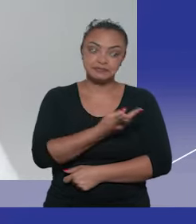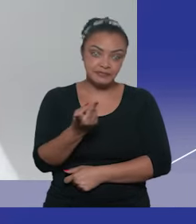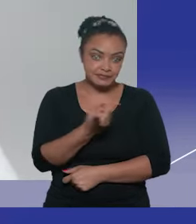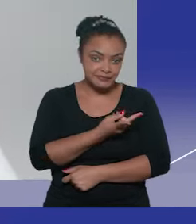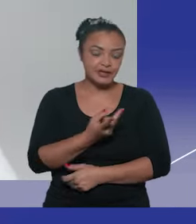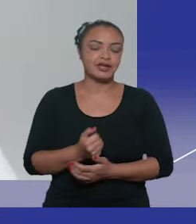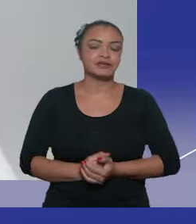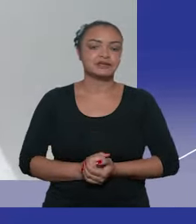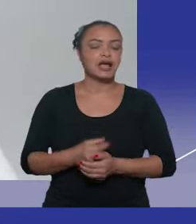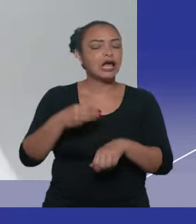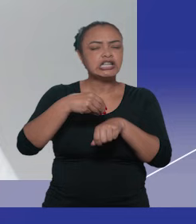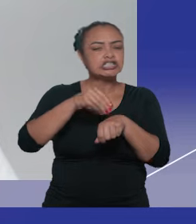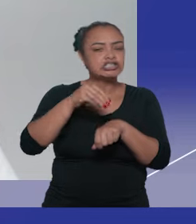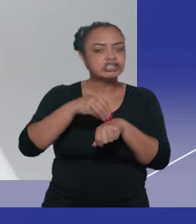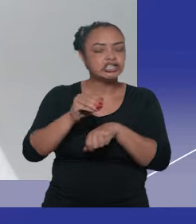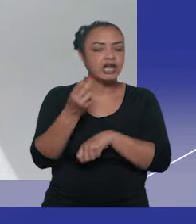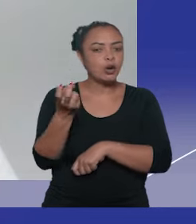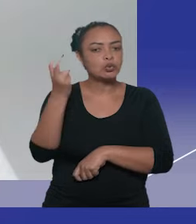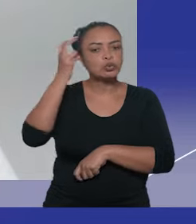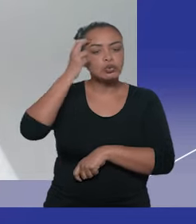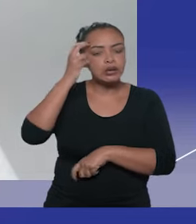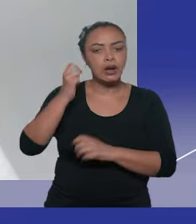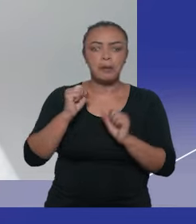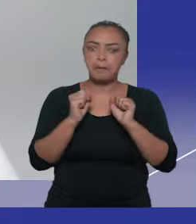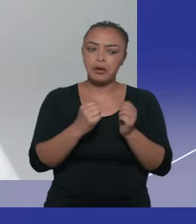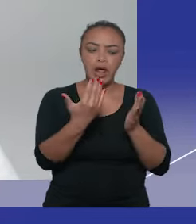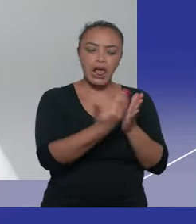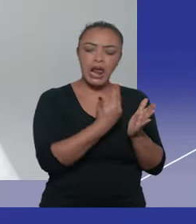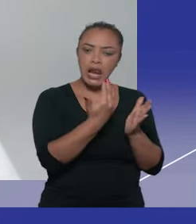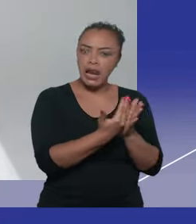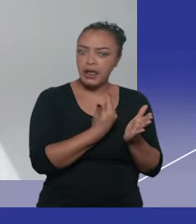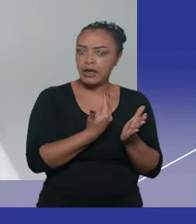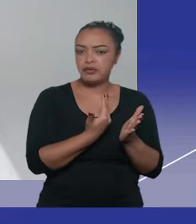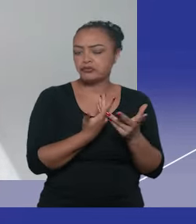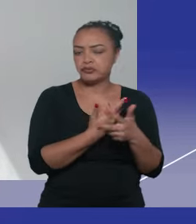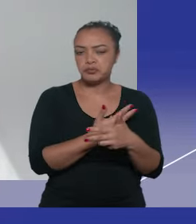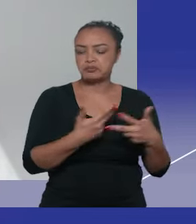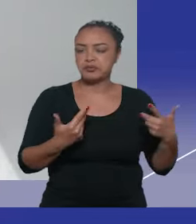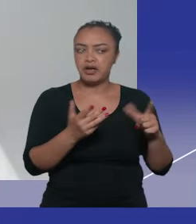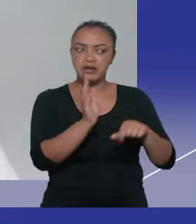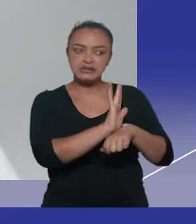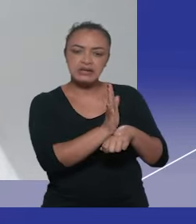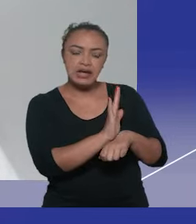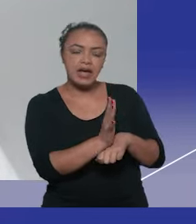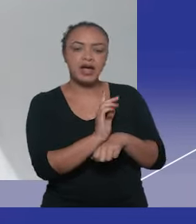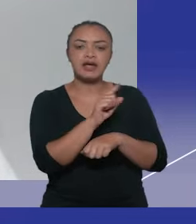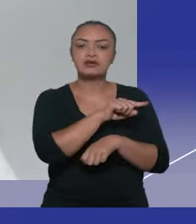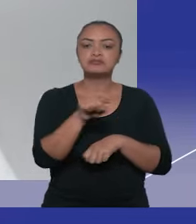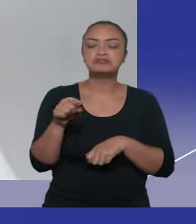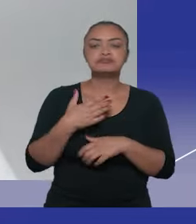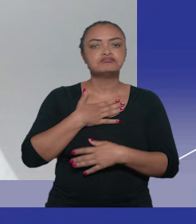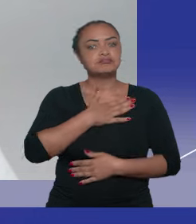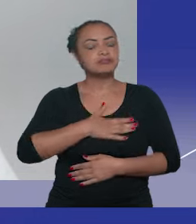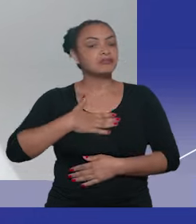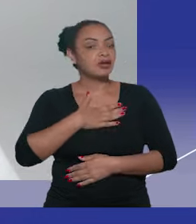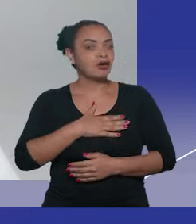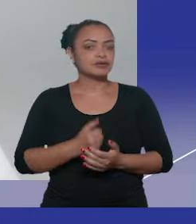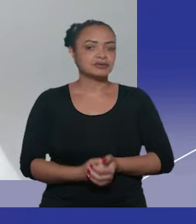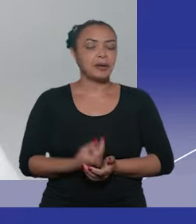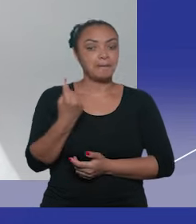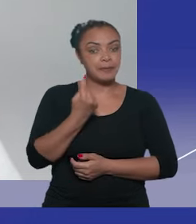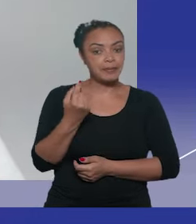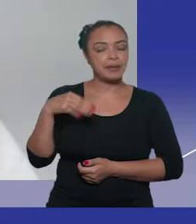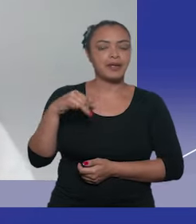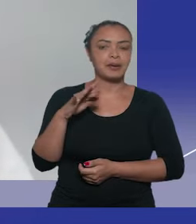algumas dicas culturais, pode ser um livro, uma série, o que tem inspirado vocês, e eu queria começar com você, Miriam, por